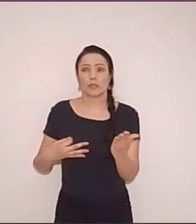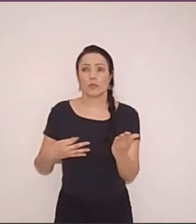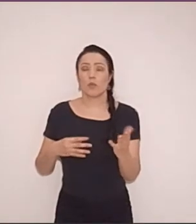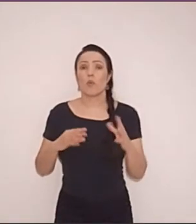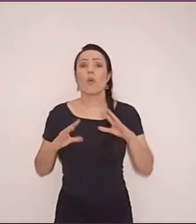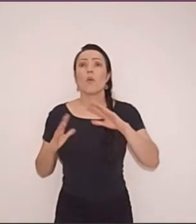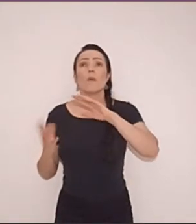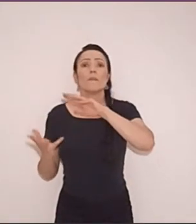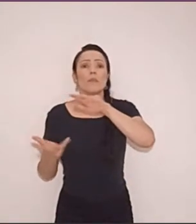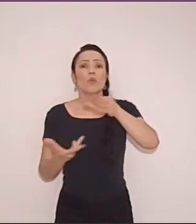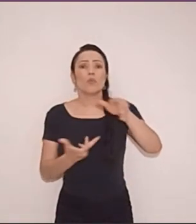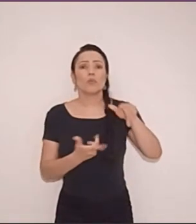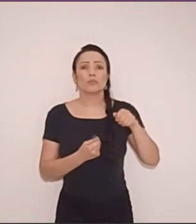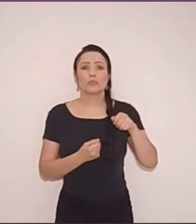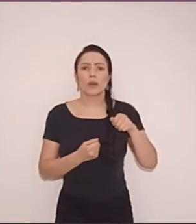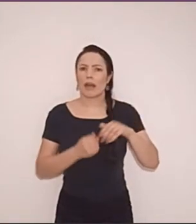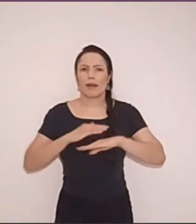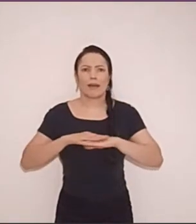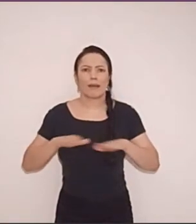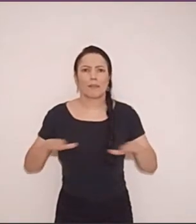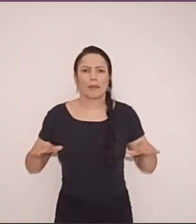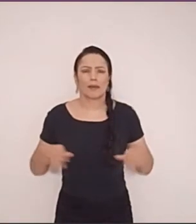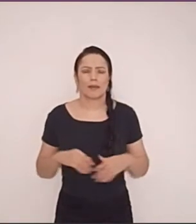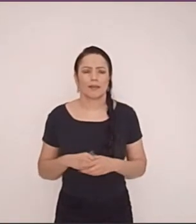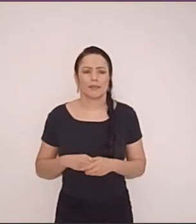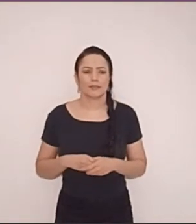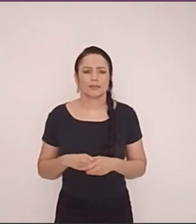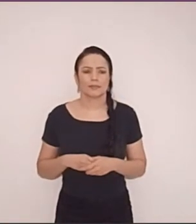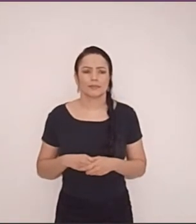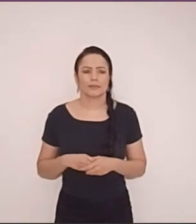haveria de acabar a partir do ano 2000